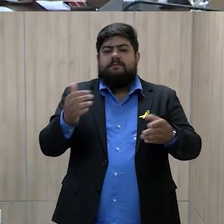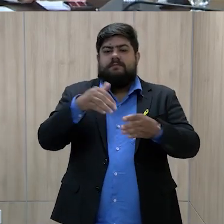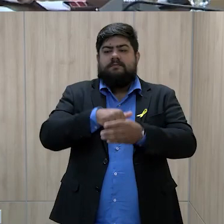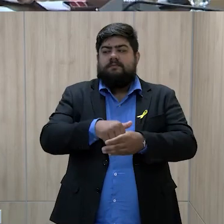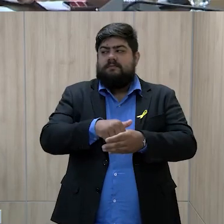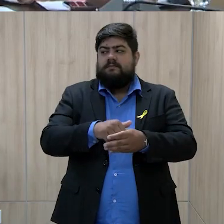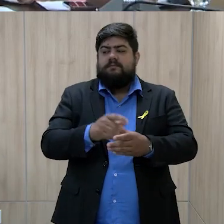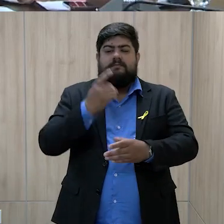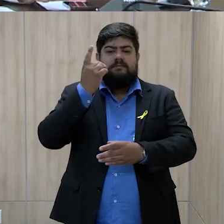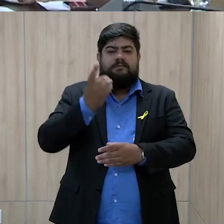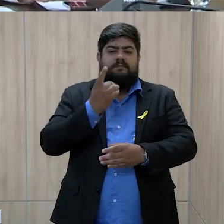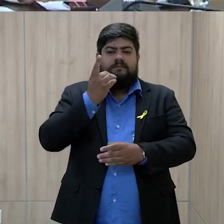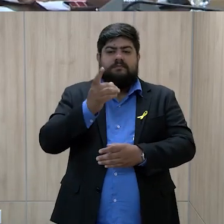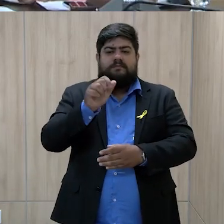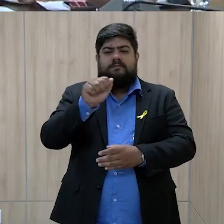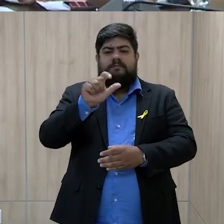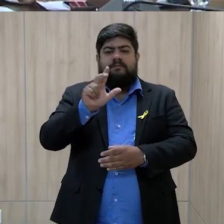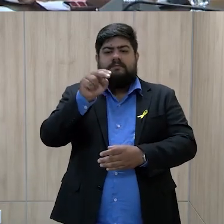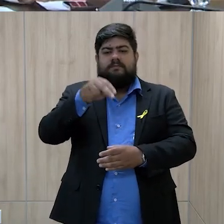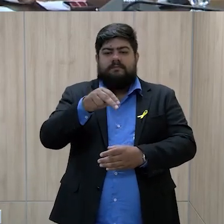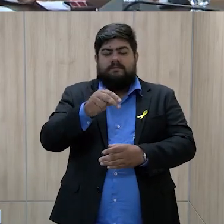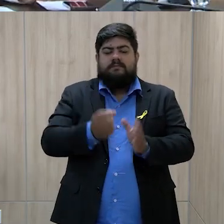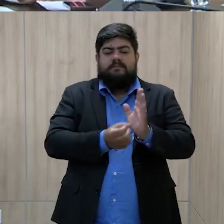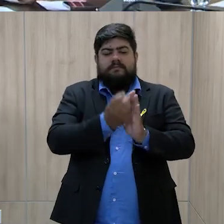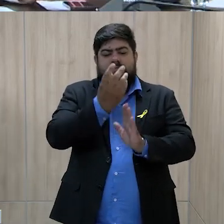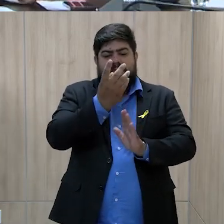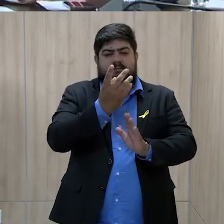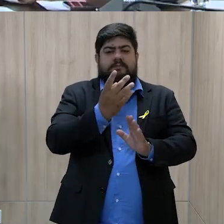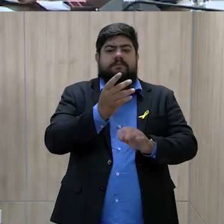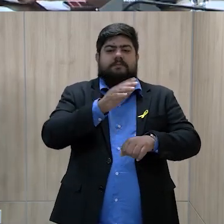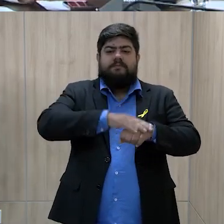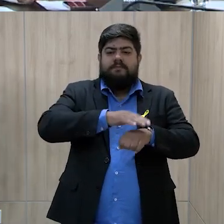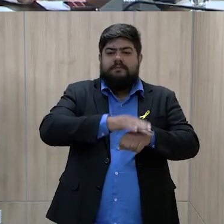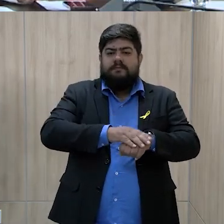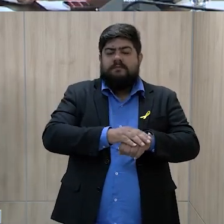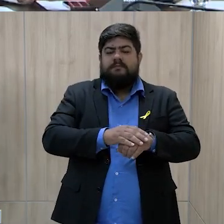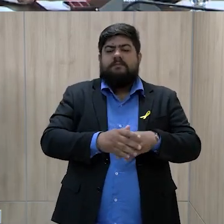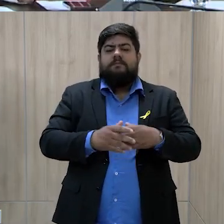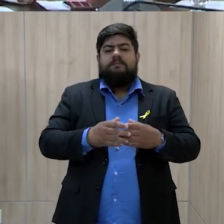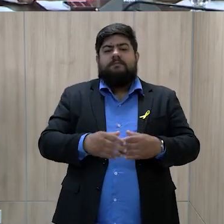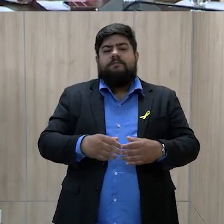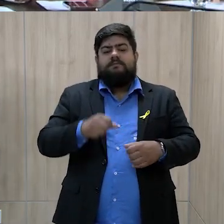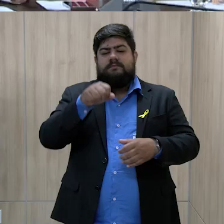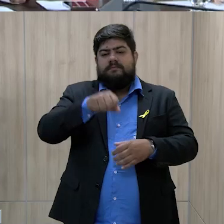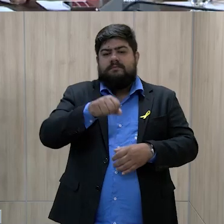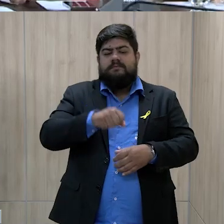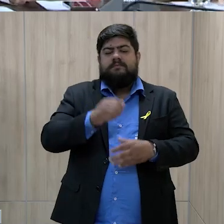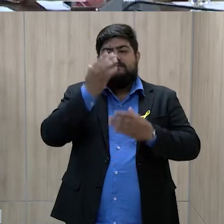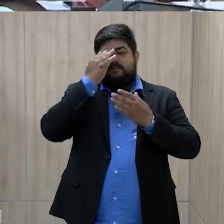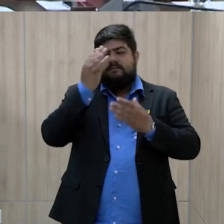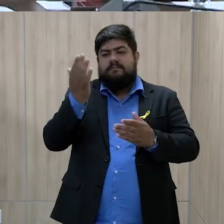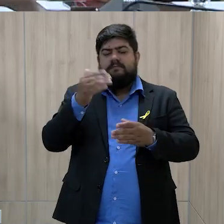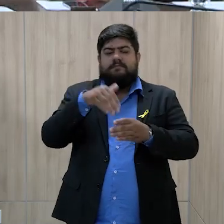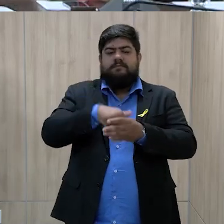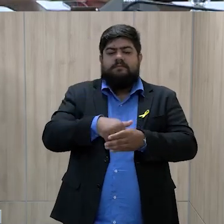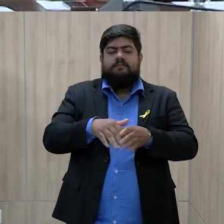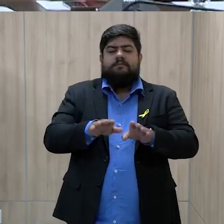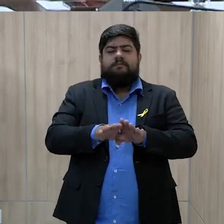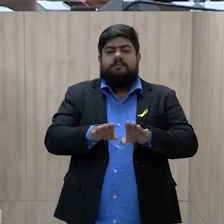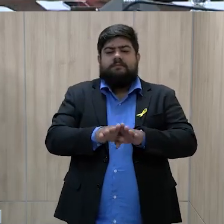como voto a deputado Alan Queiroz autor da matéria voto sim Presidente agradecer aí